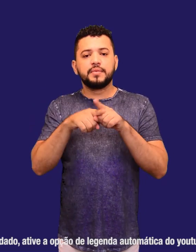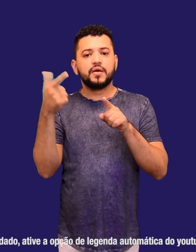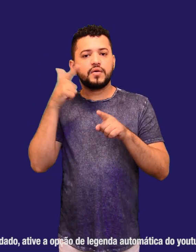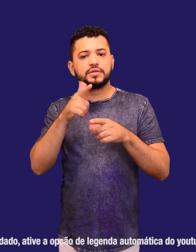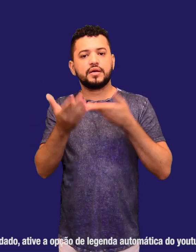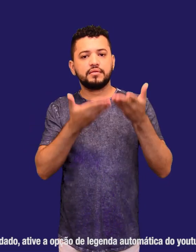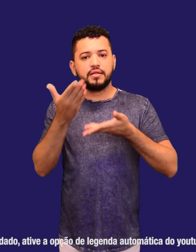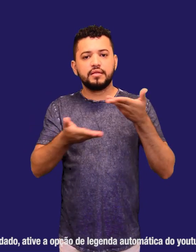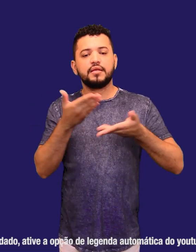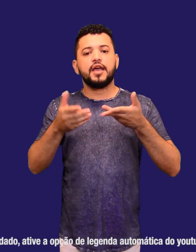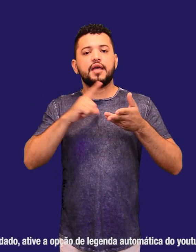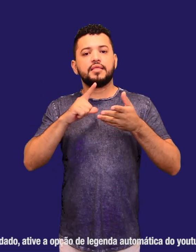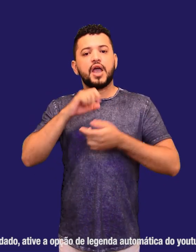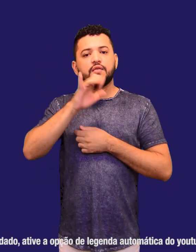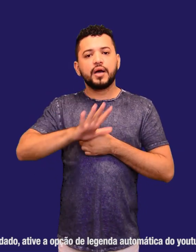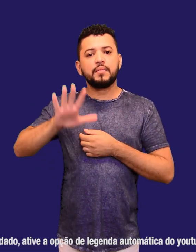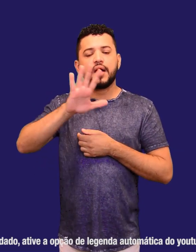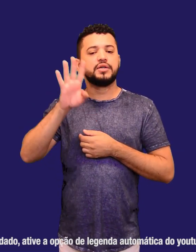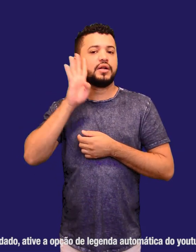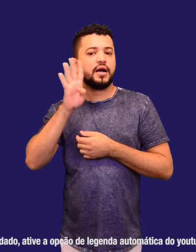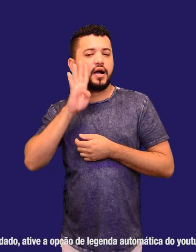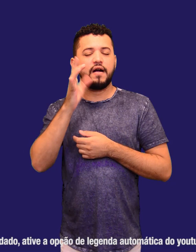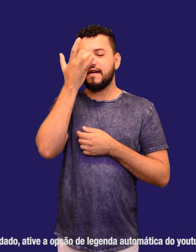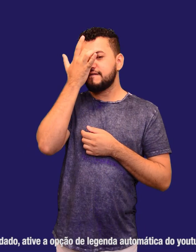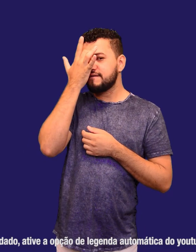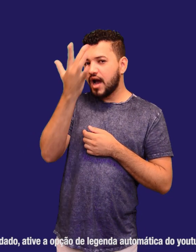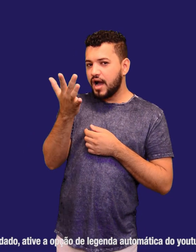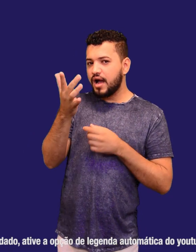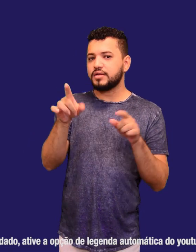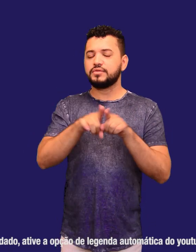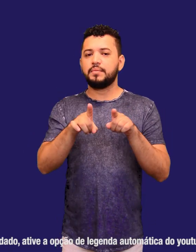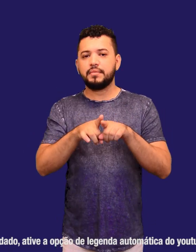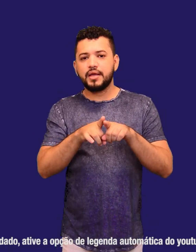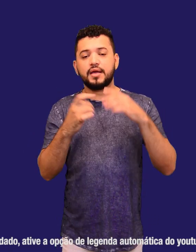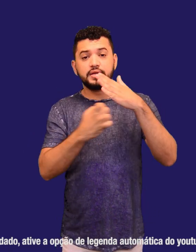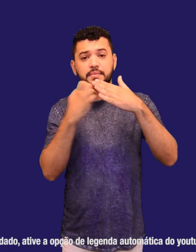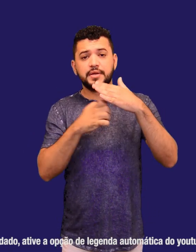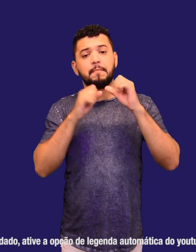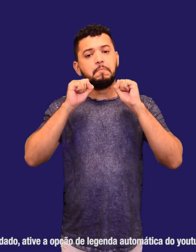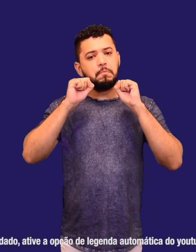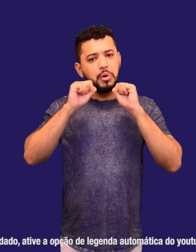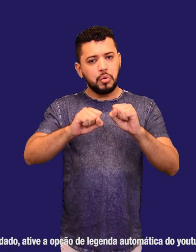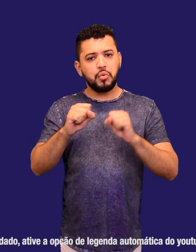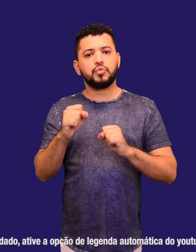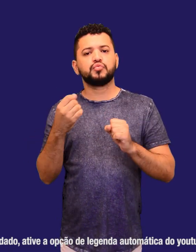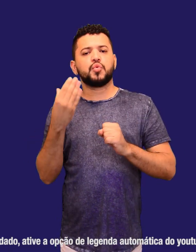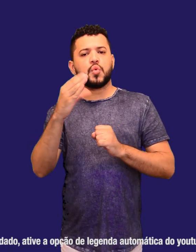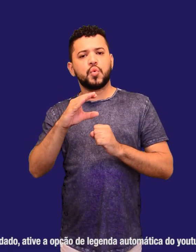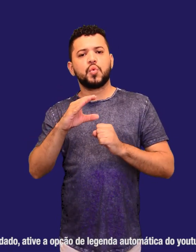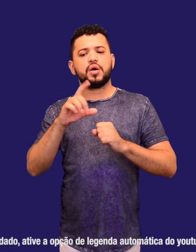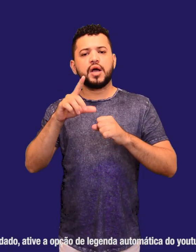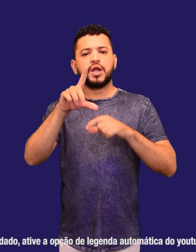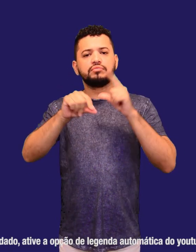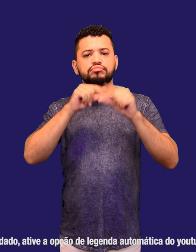layout ficou mais moderno, o acesso mais facilitado. As empresas agora podem incluir várias etapas no processo